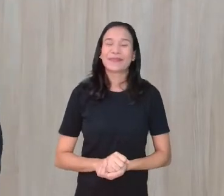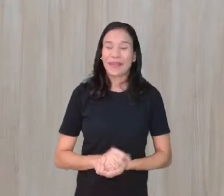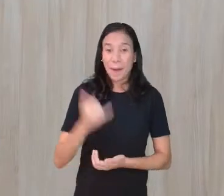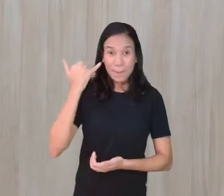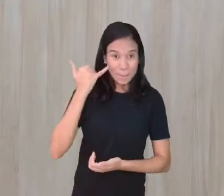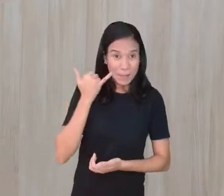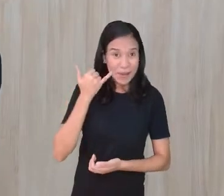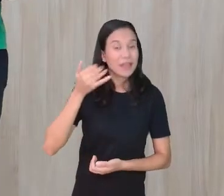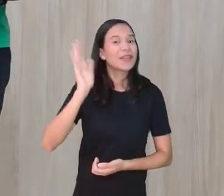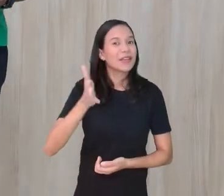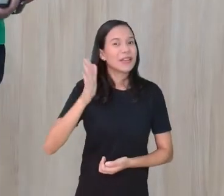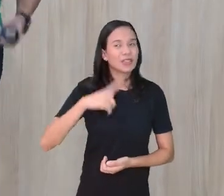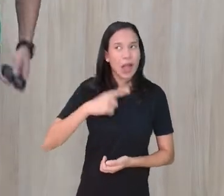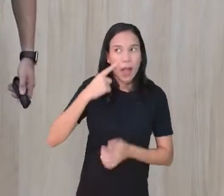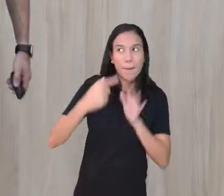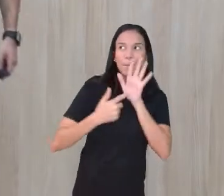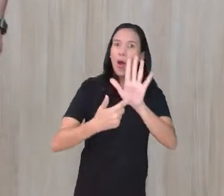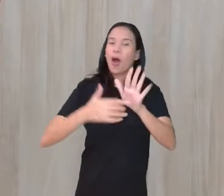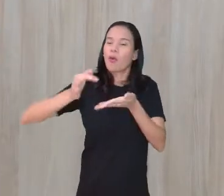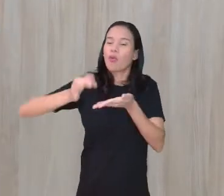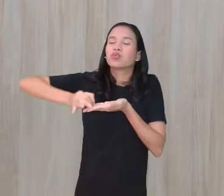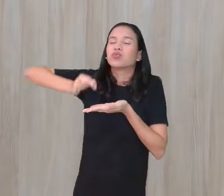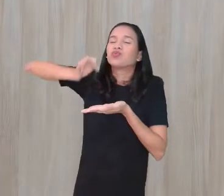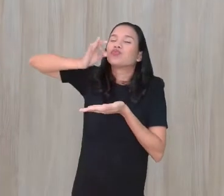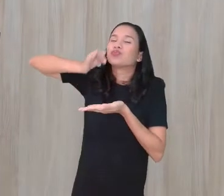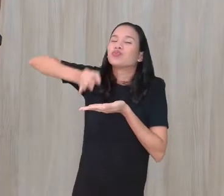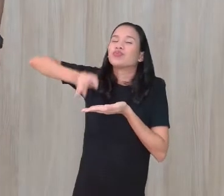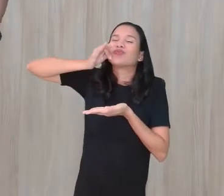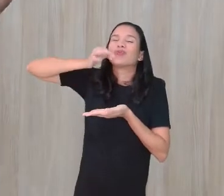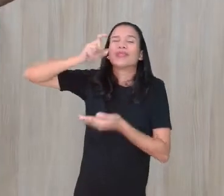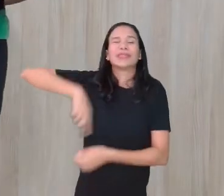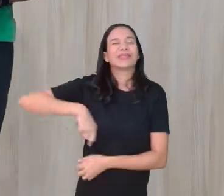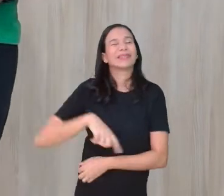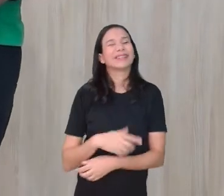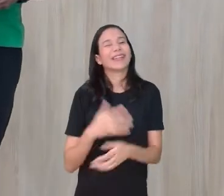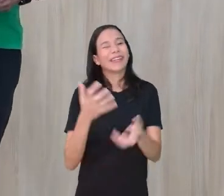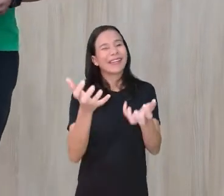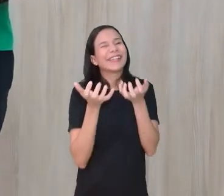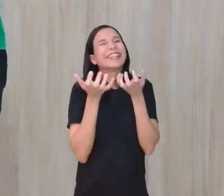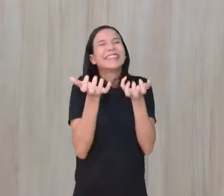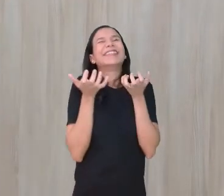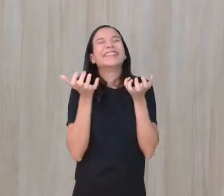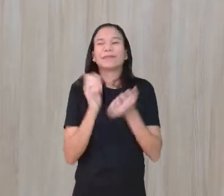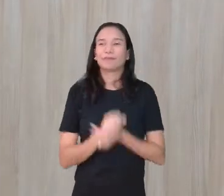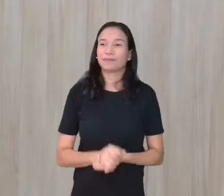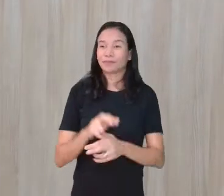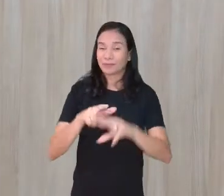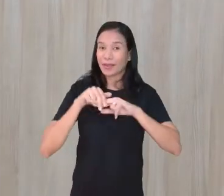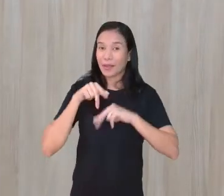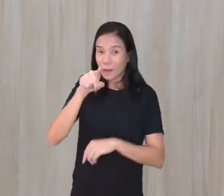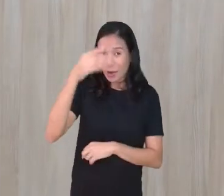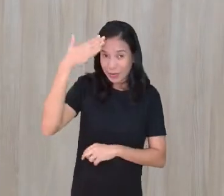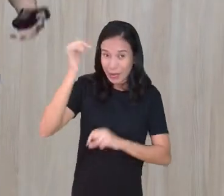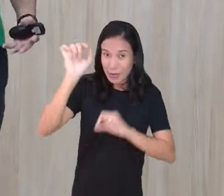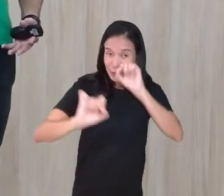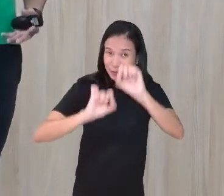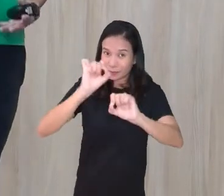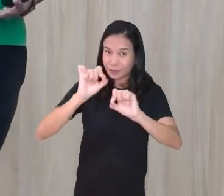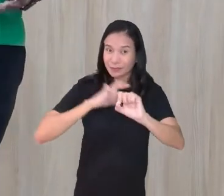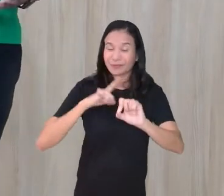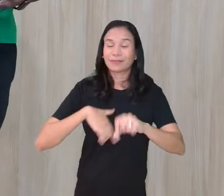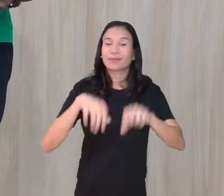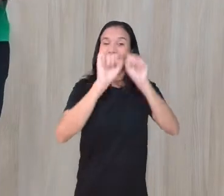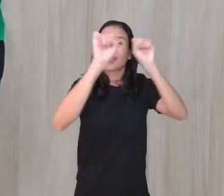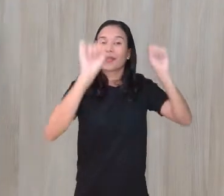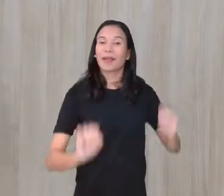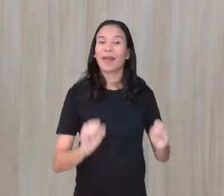Billy já tá ali, rapaz, faça isso não, Billy. Aí a inveja é gigante, né? Como você sabe, pessoal, você sabe aí que o nosso